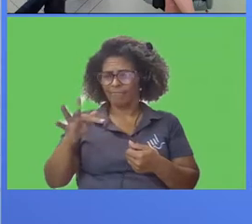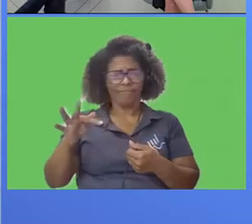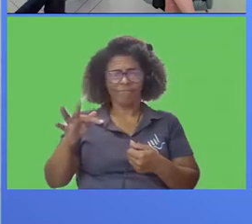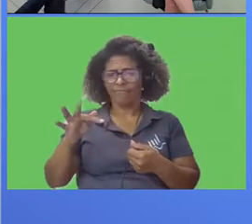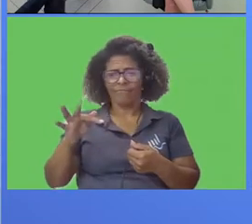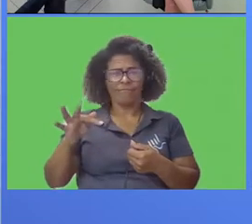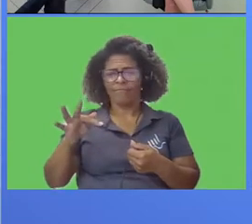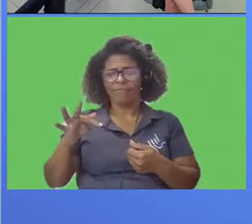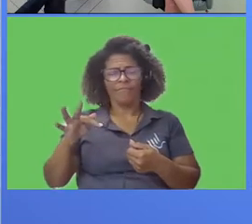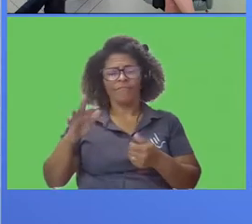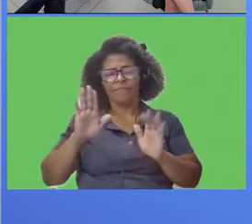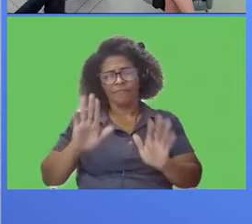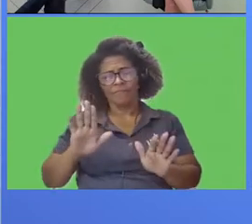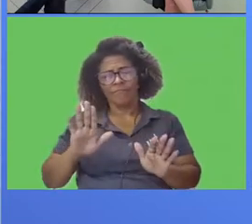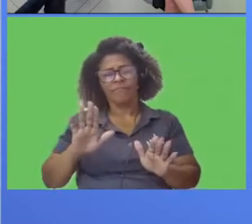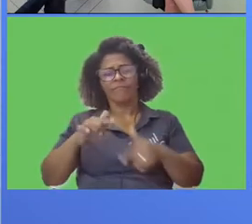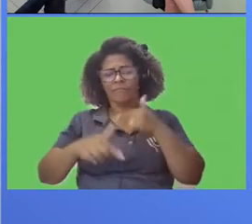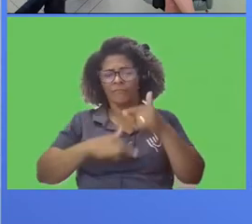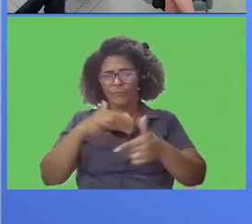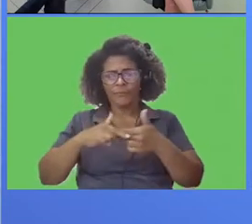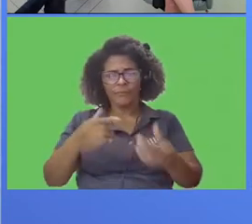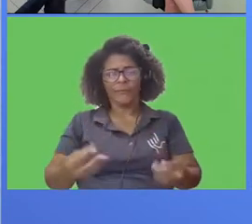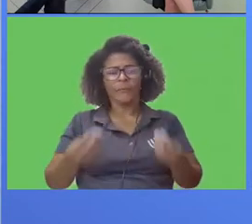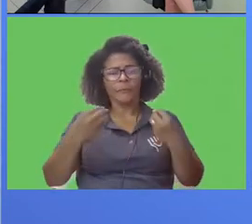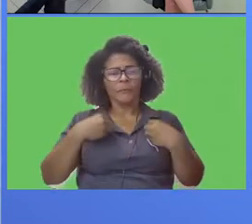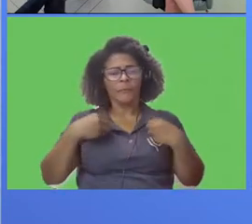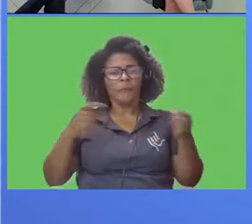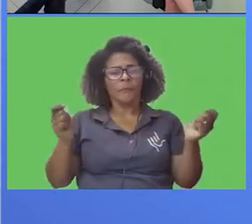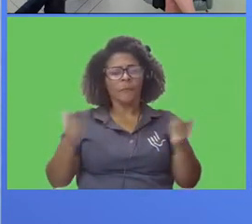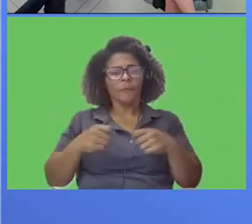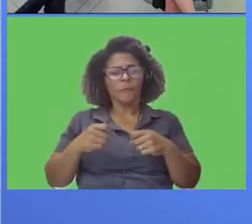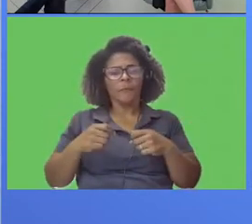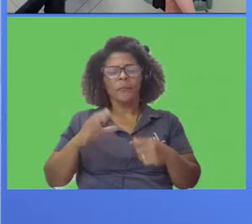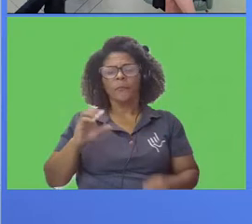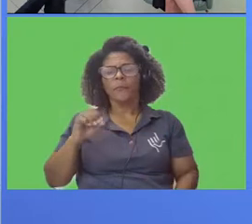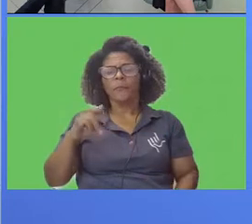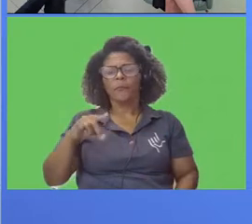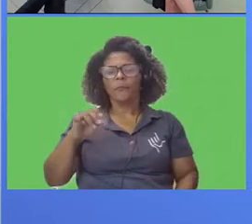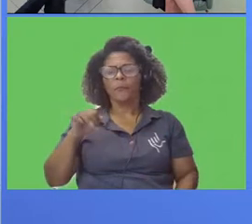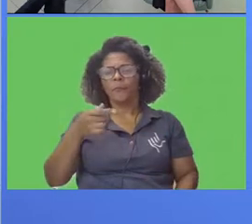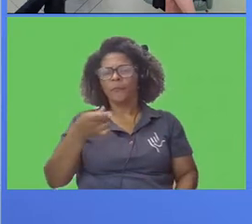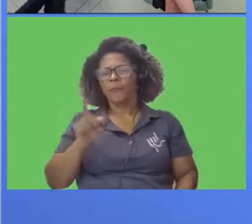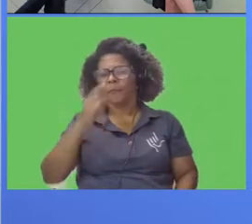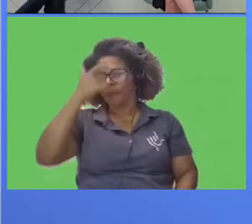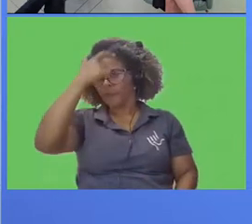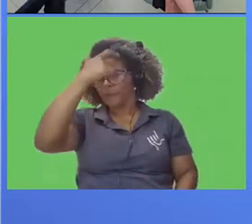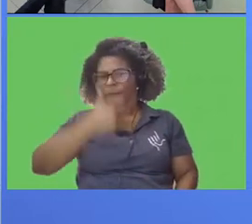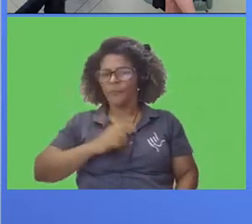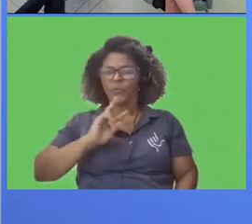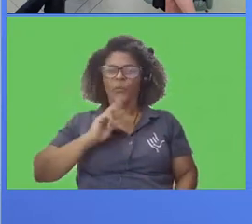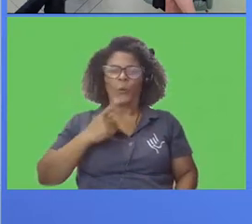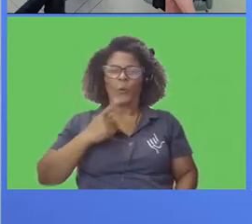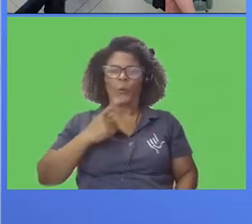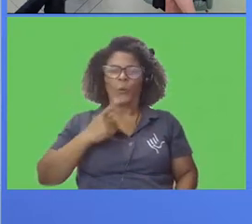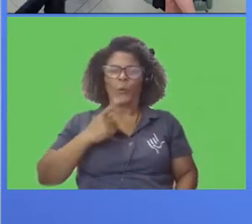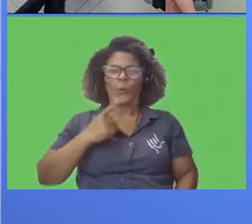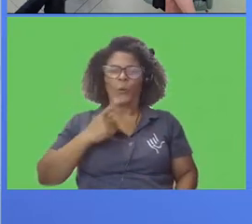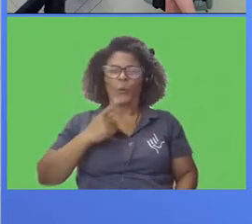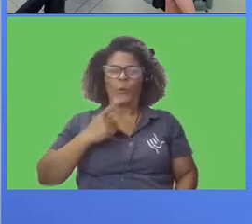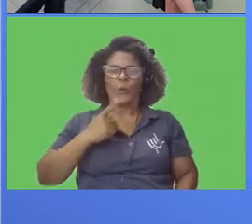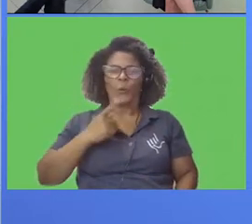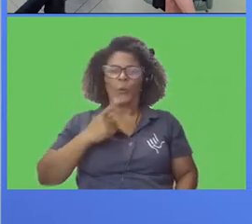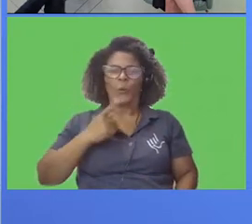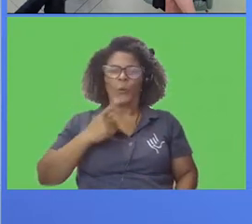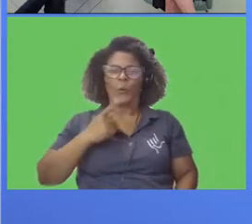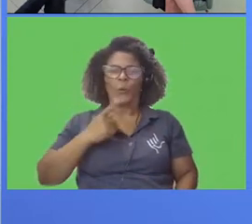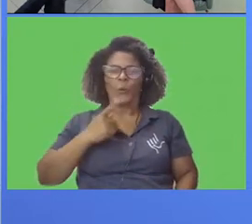fazem nascer a nossa própria condição de humanidade, né? A nossa socialização se dá por